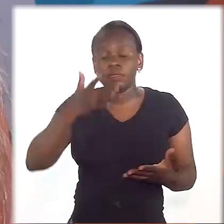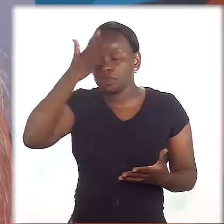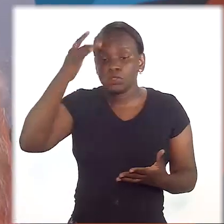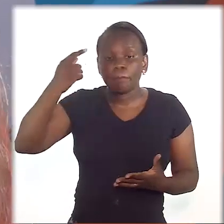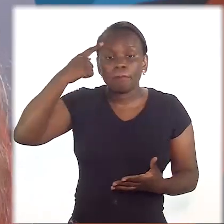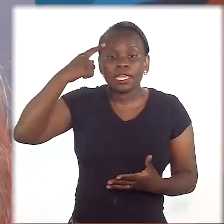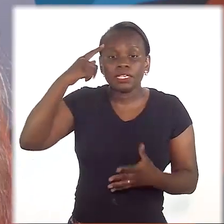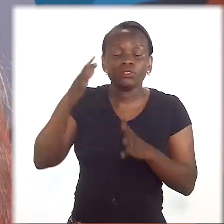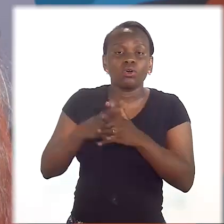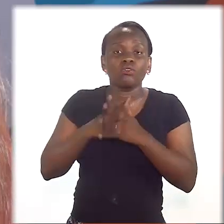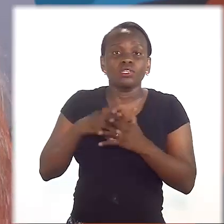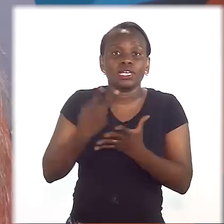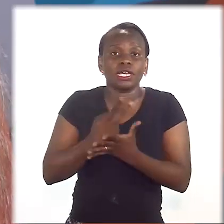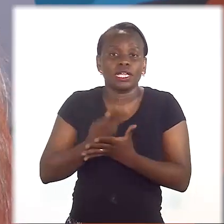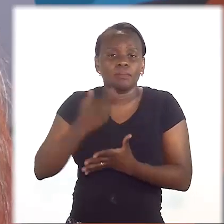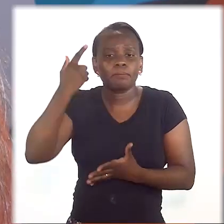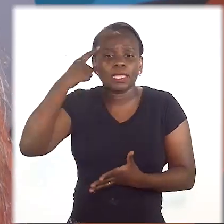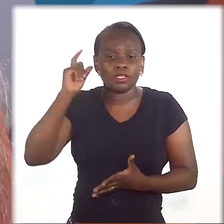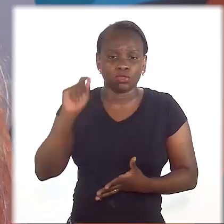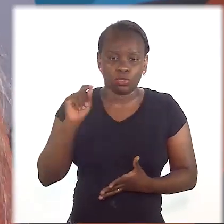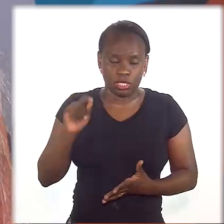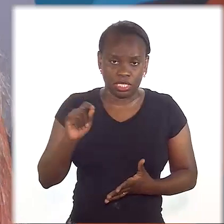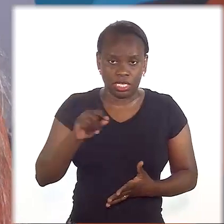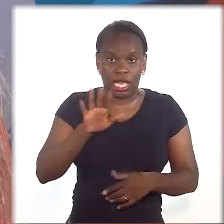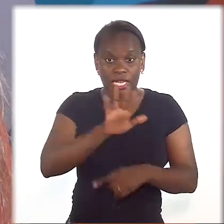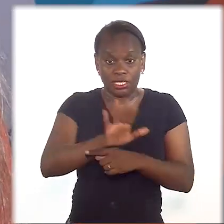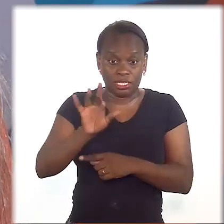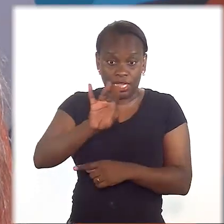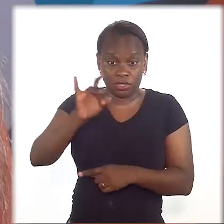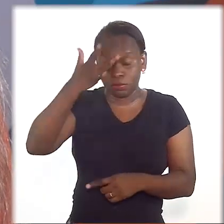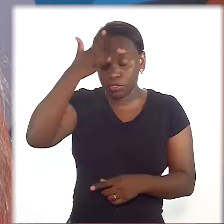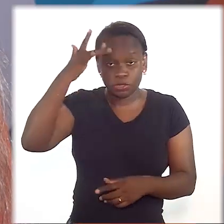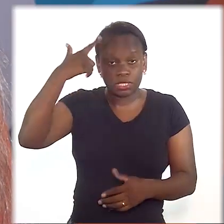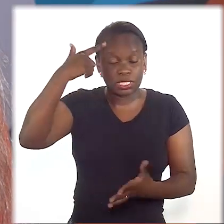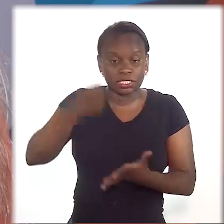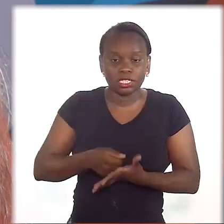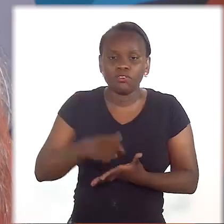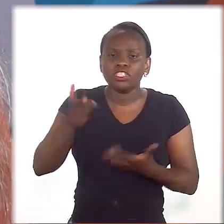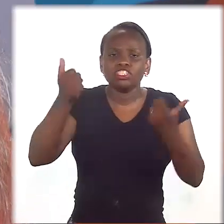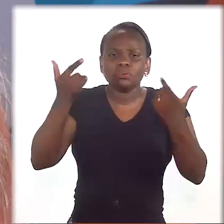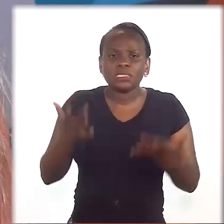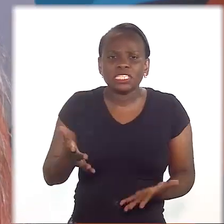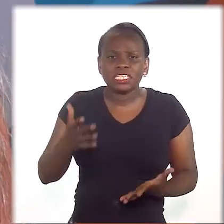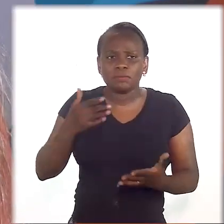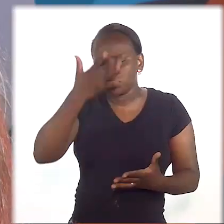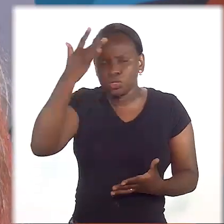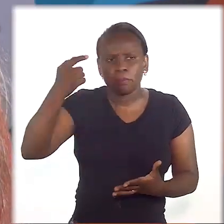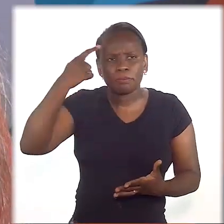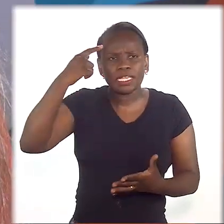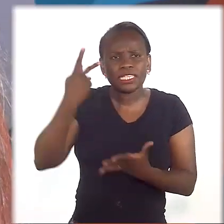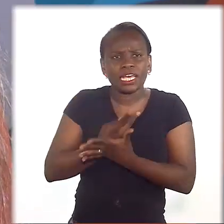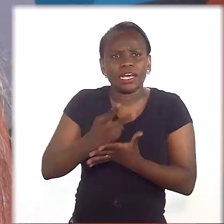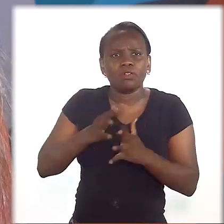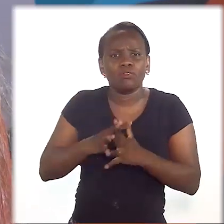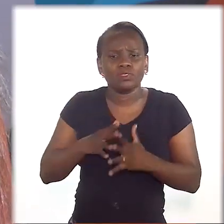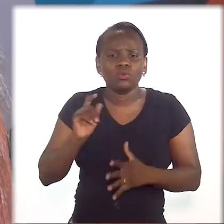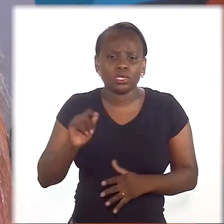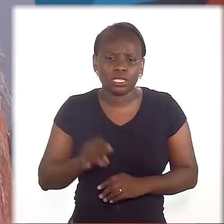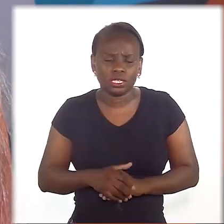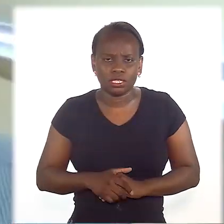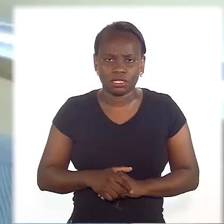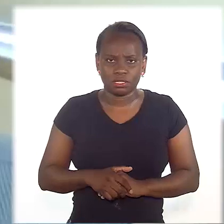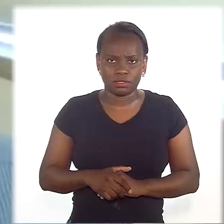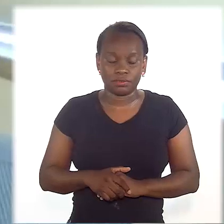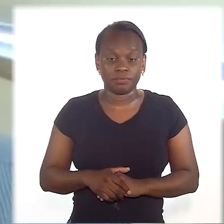são essas crenças erradas para que o espectador possa tomar a decisão dele? O que você se refere quando você fala crenças erradas?